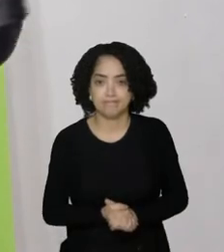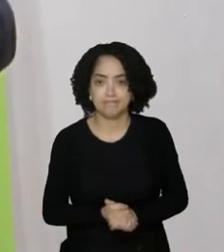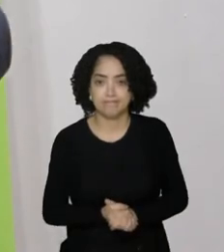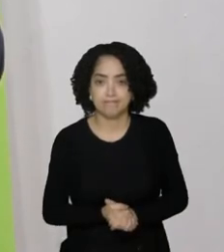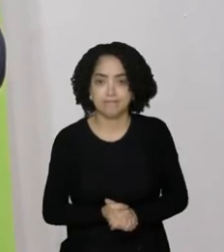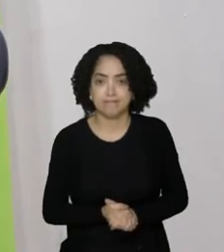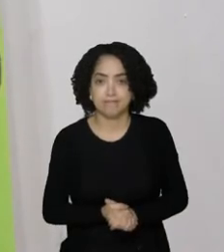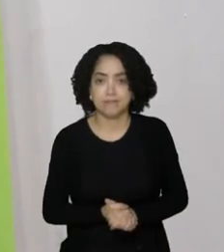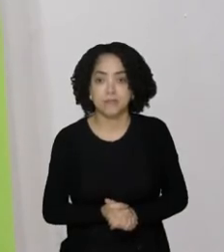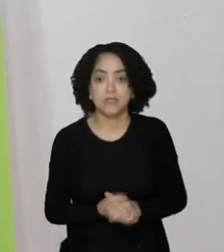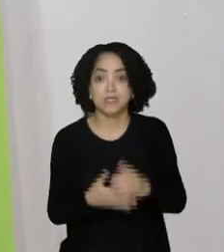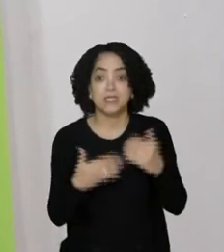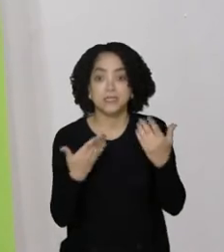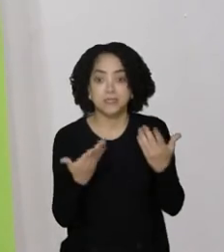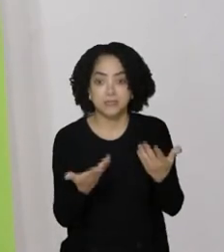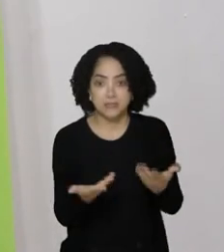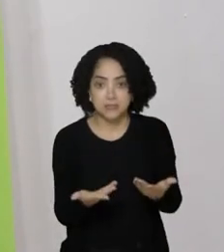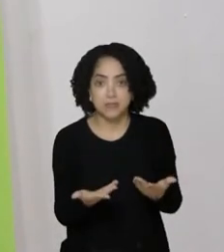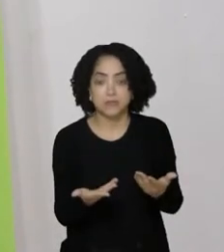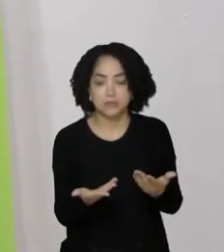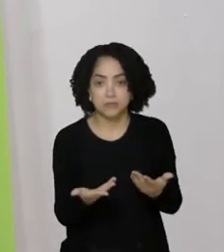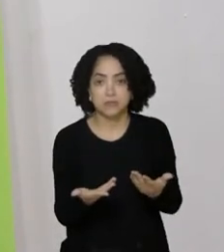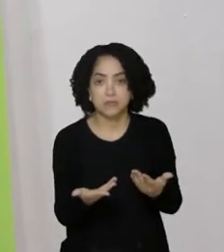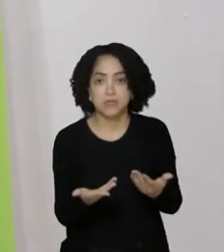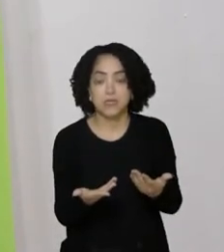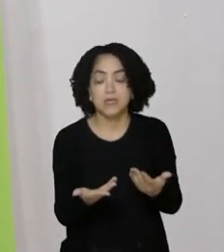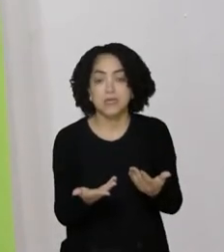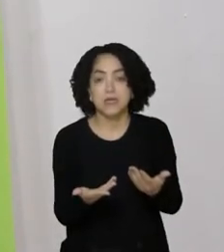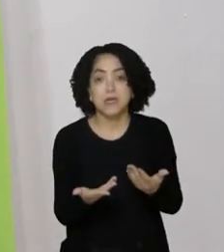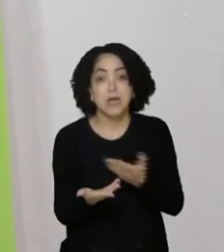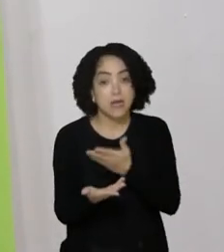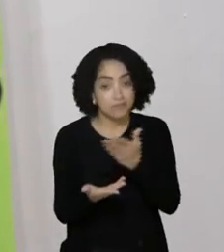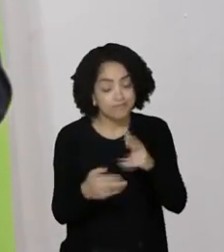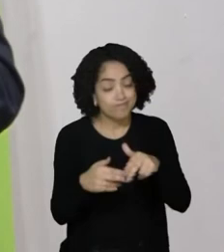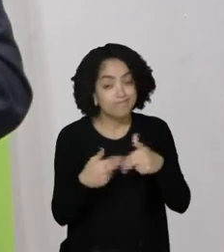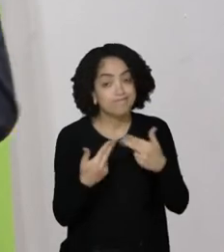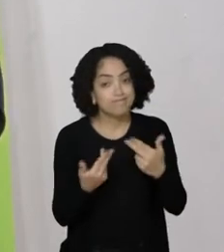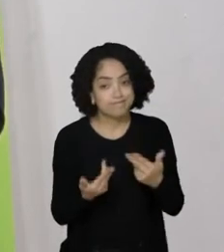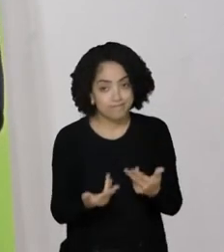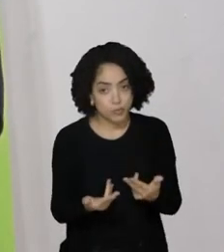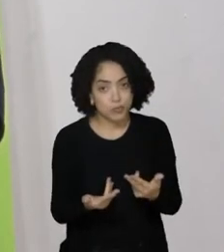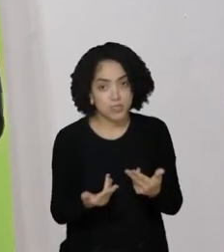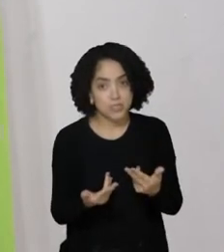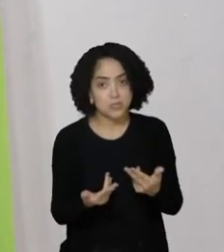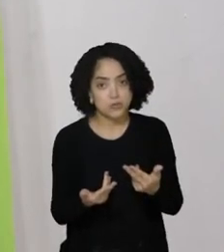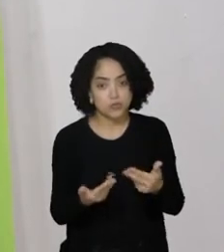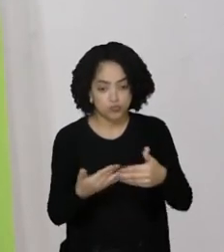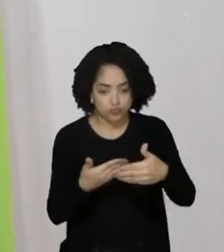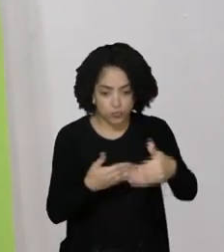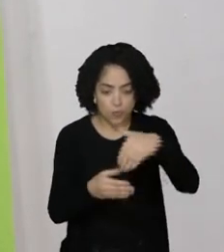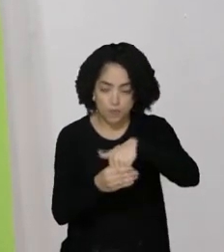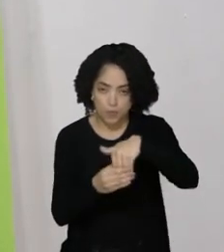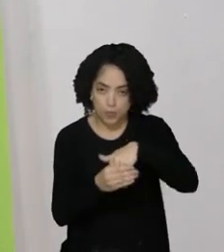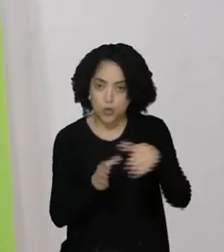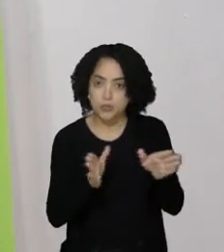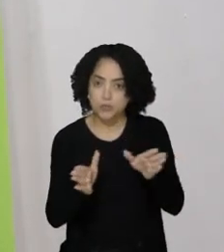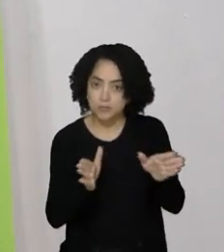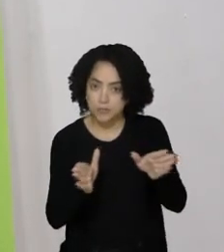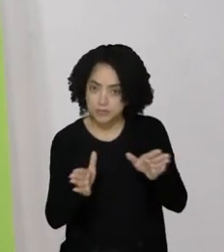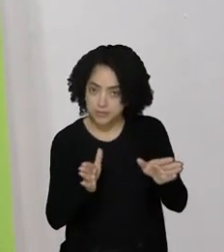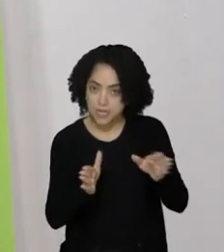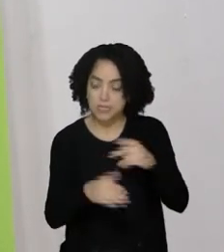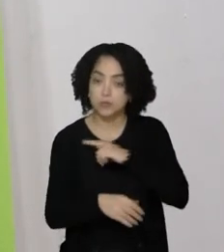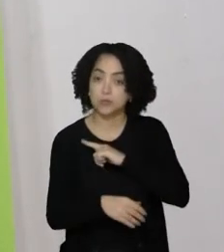com quem paga a conta de luz aqui em Santa Catarina e é por isso e no próximo mandato que o presidente